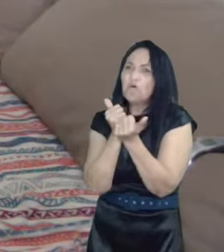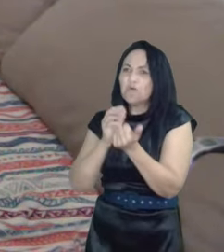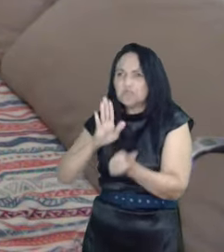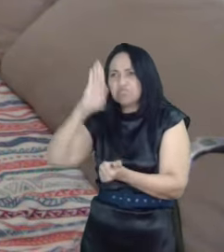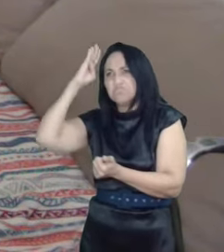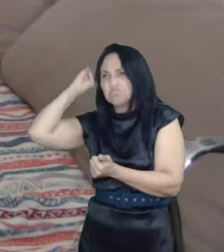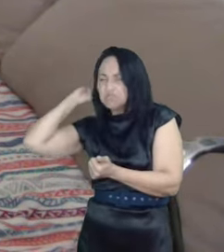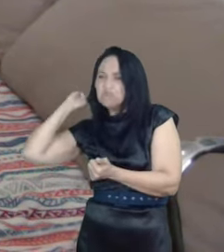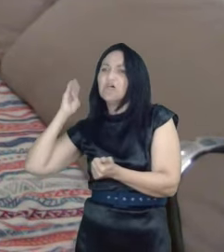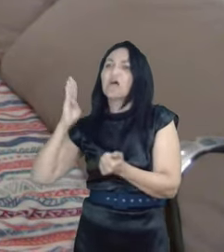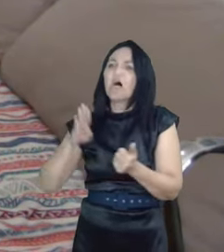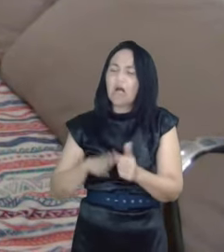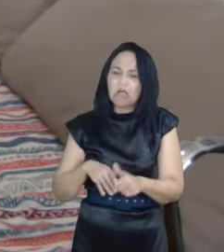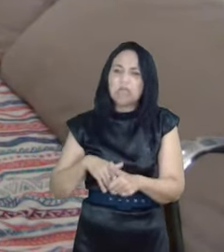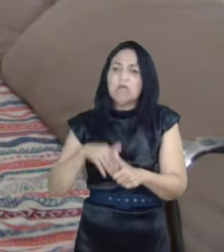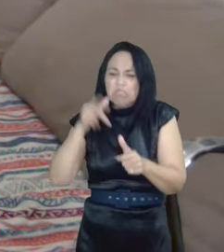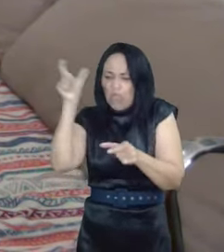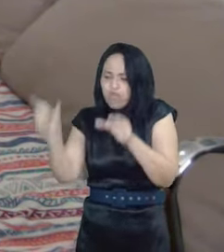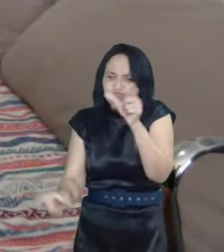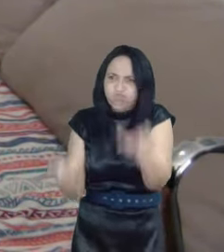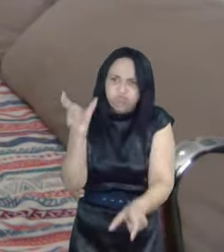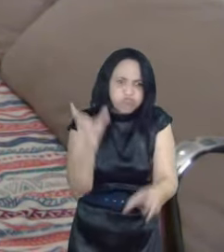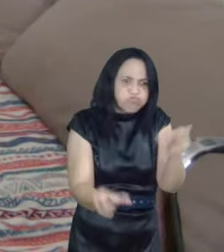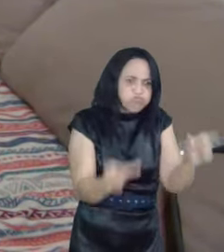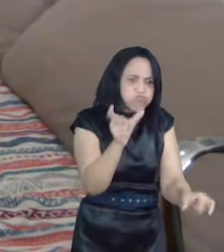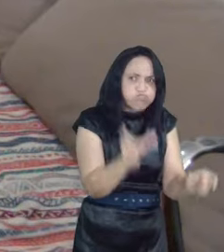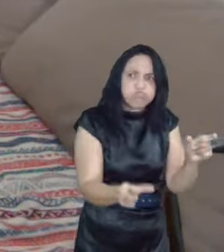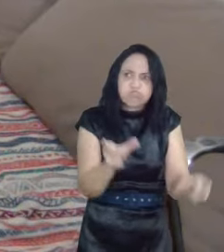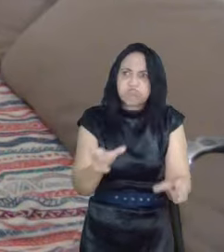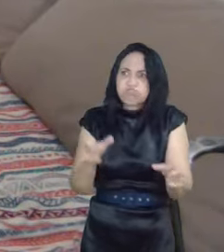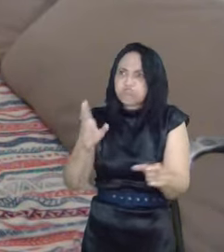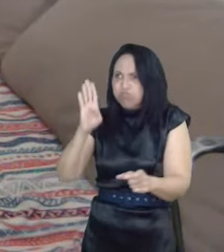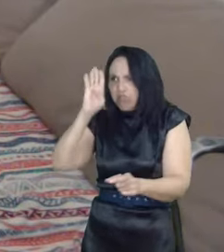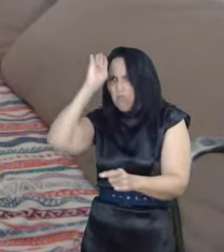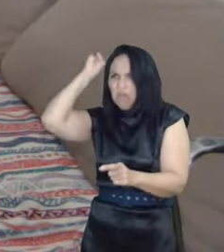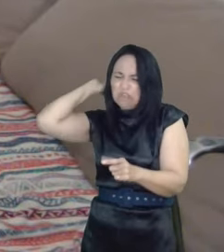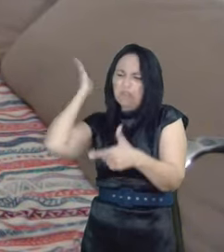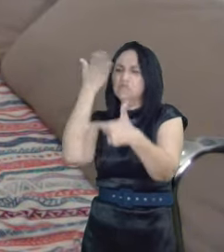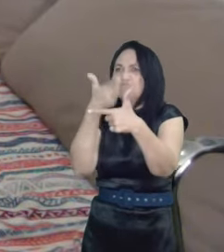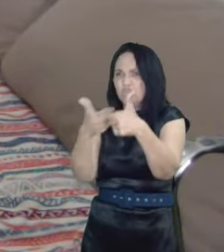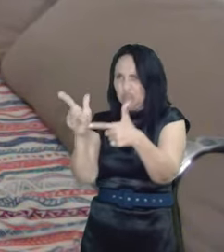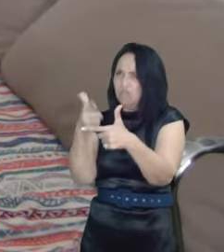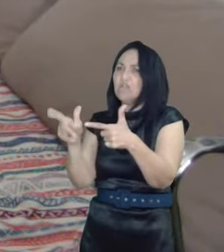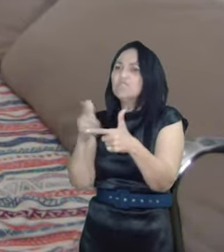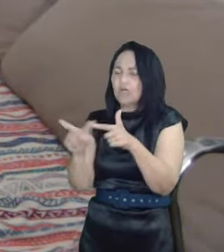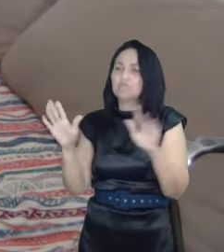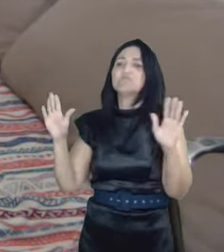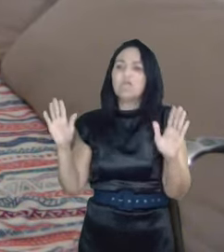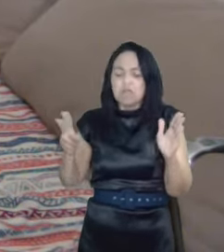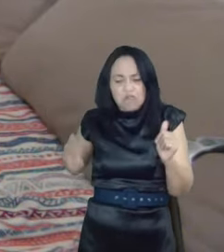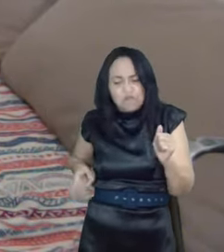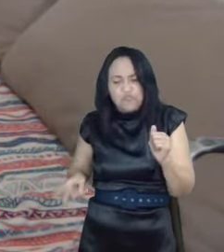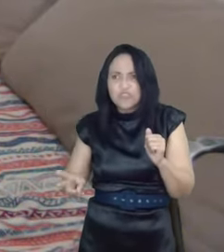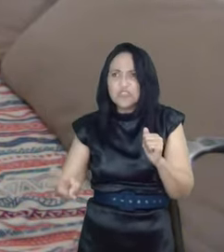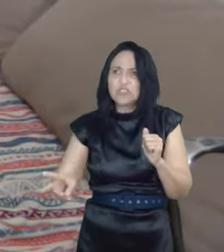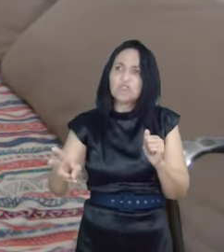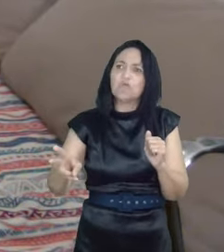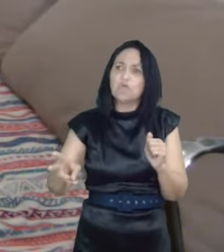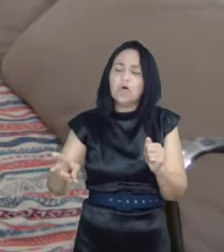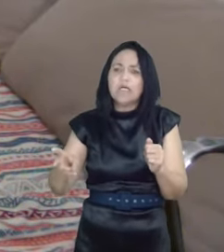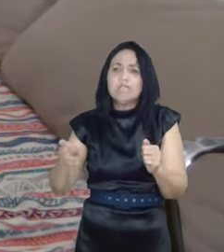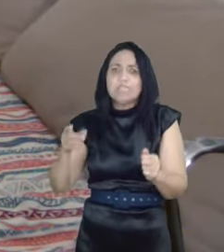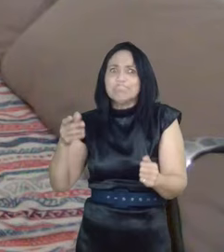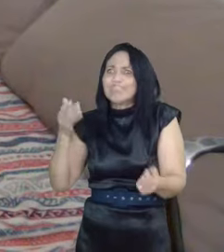gente virou, de fato, verdadeira, uma legião de fanáticos. Isso se perpetua sem que haja qualquer moderação, sem que